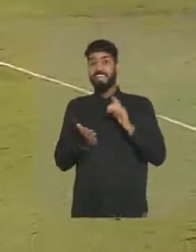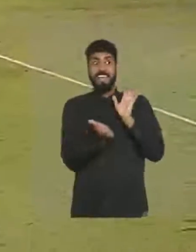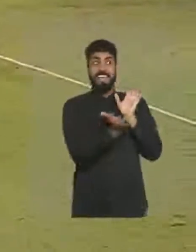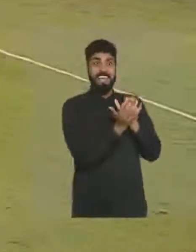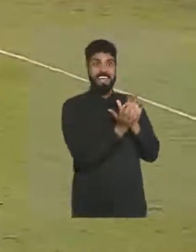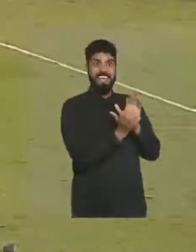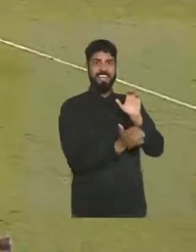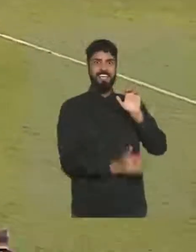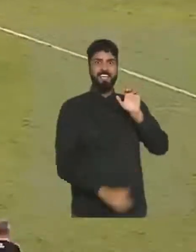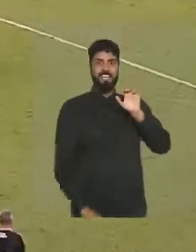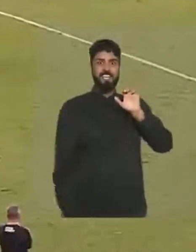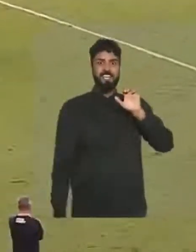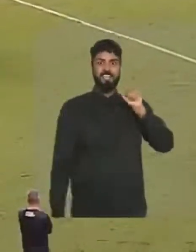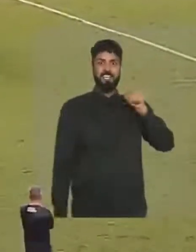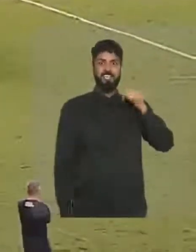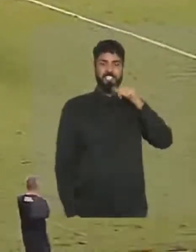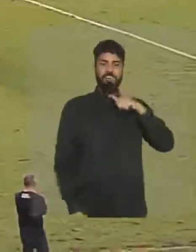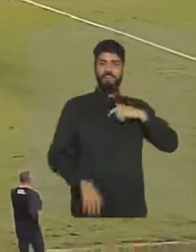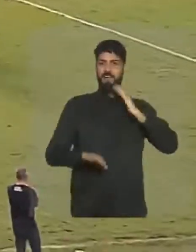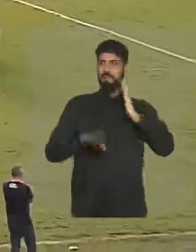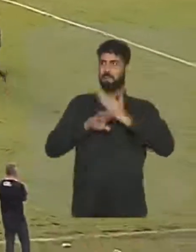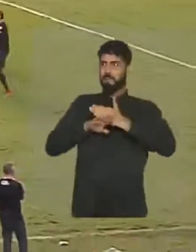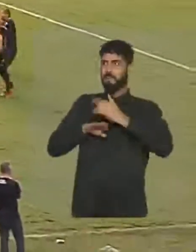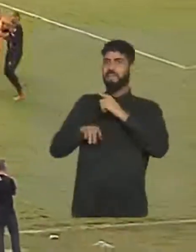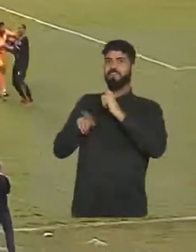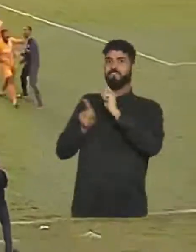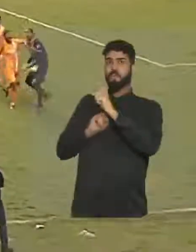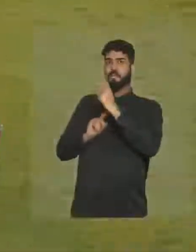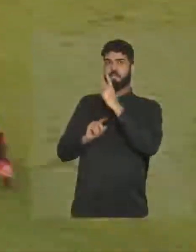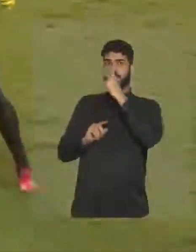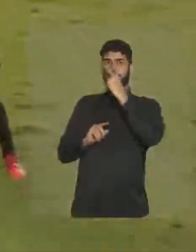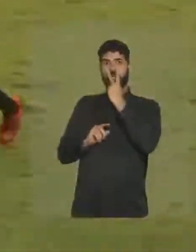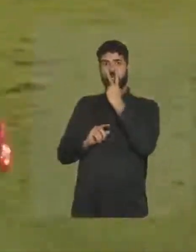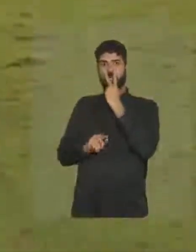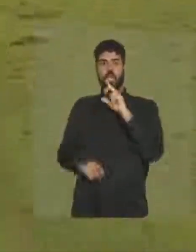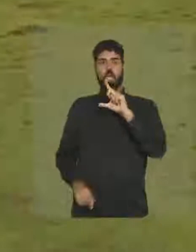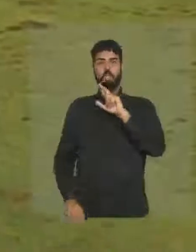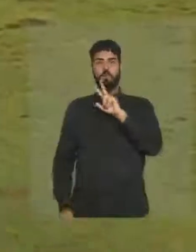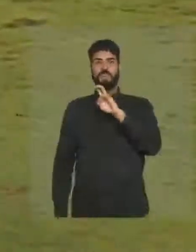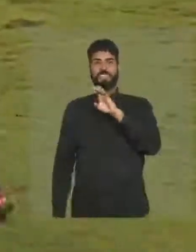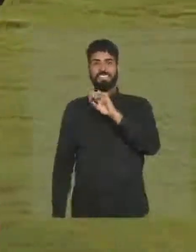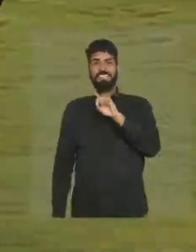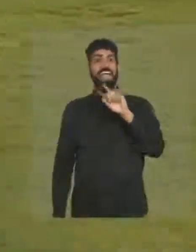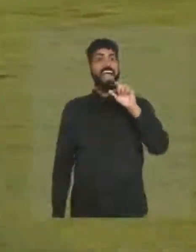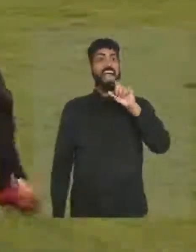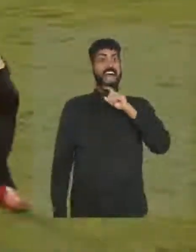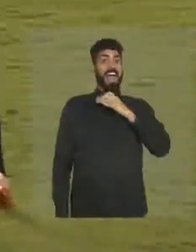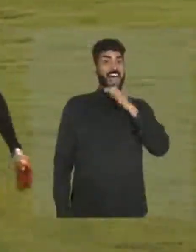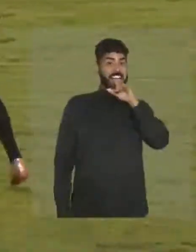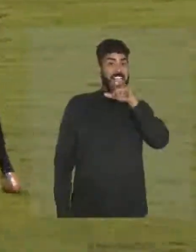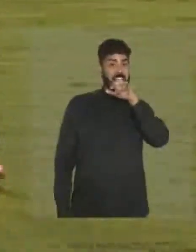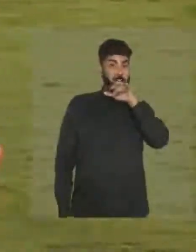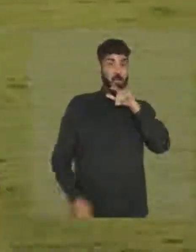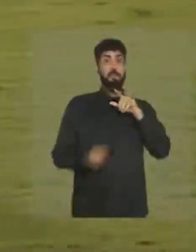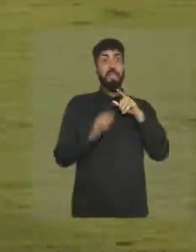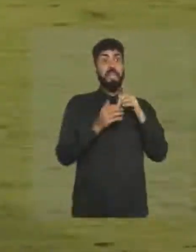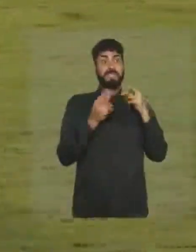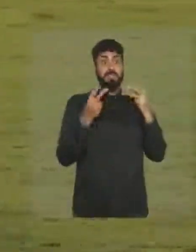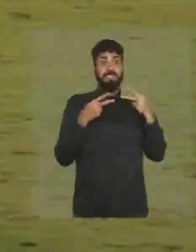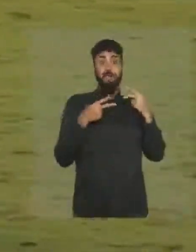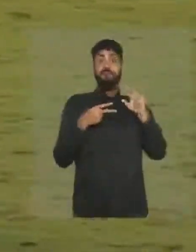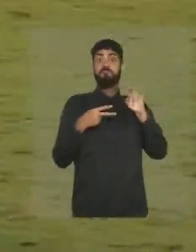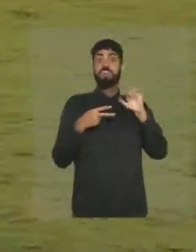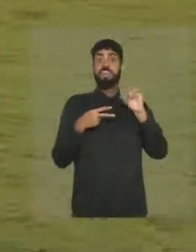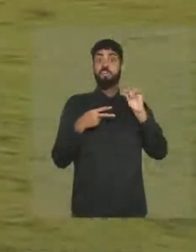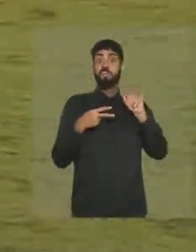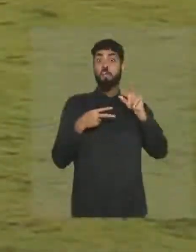da Copa Verde, eliminando Vitória do Espírito Santo, Luverdense, o Atlético Goianiense e bateu o Vila Nova na semifinal